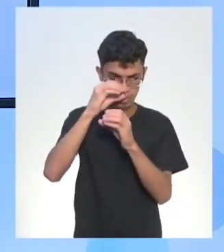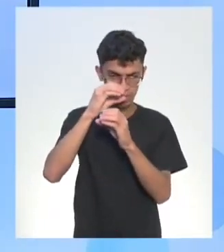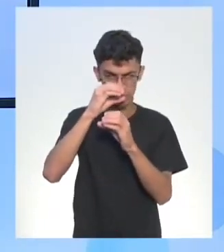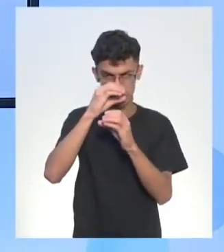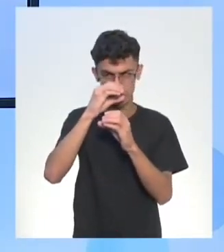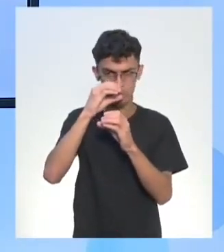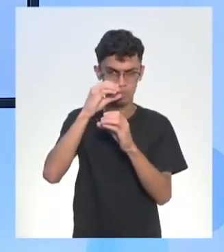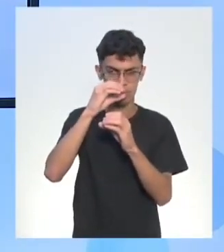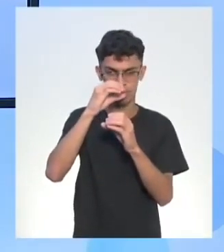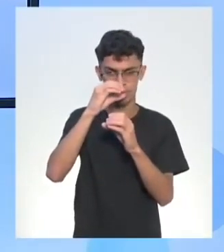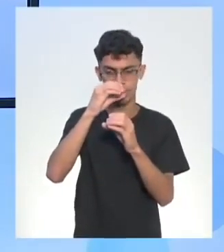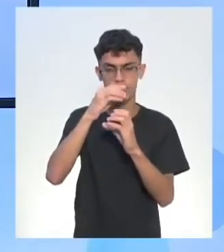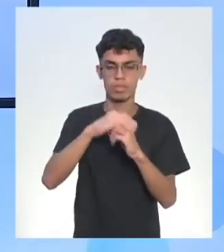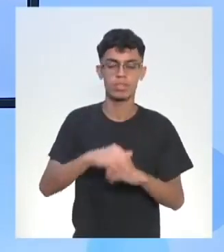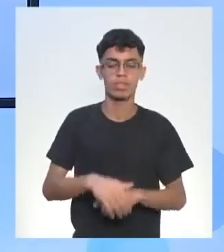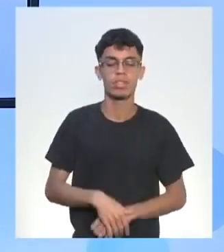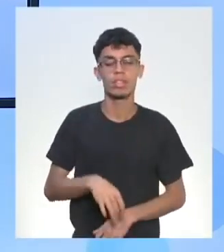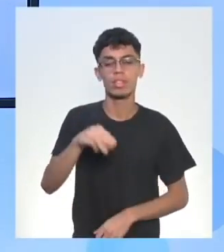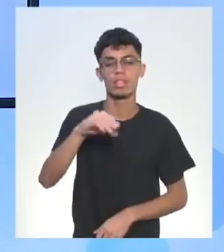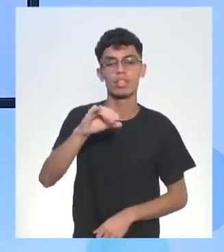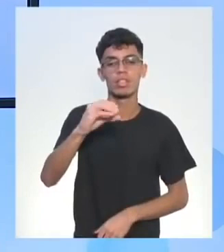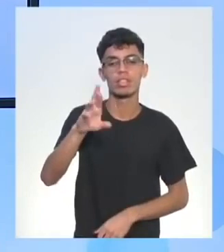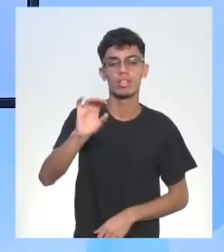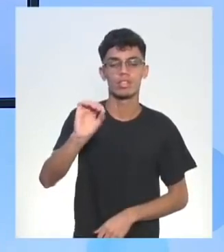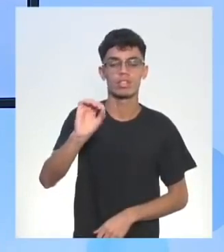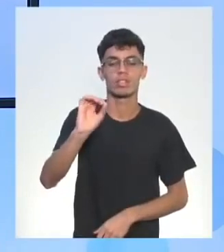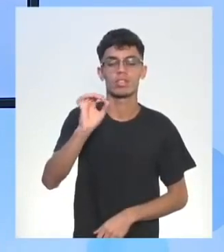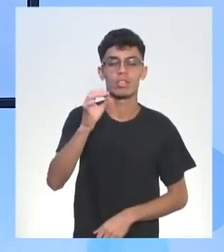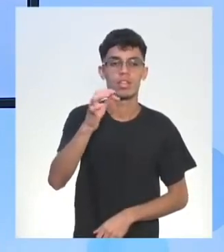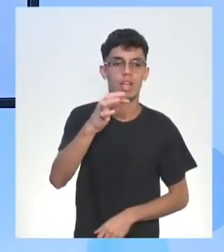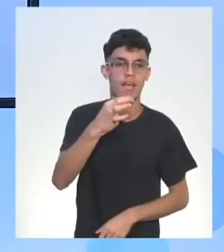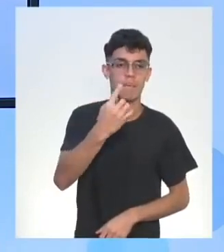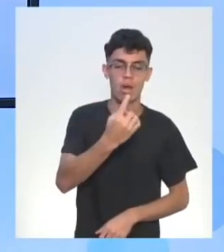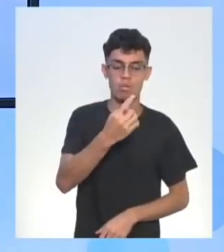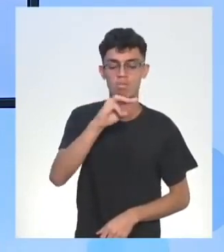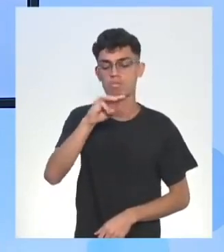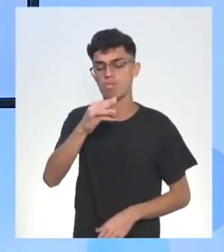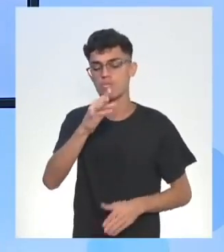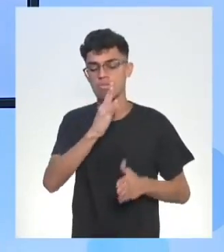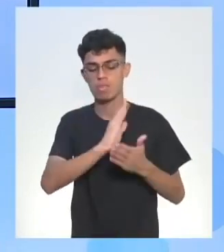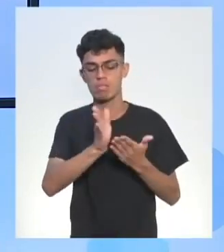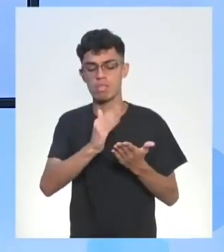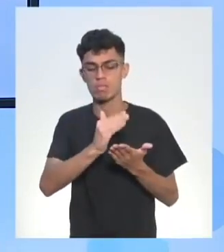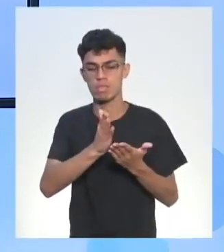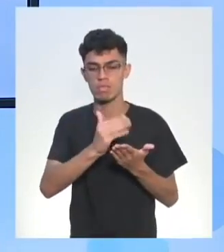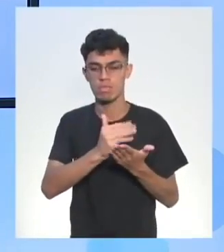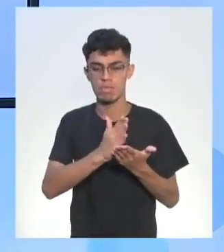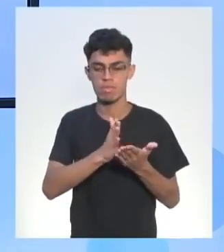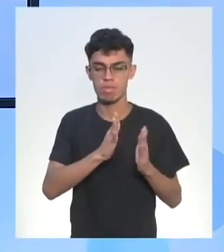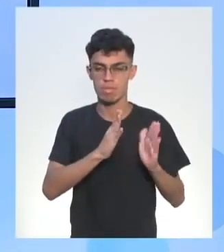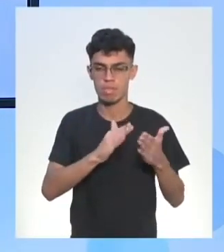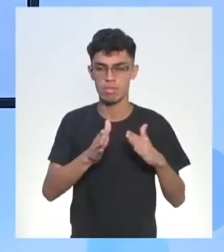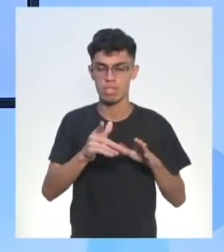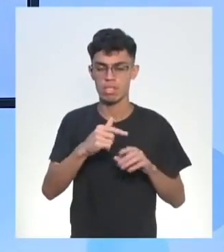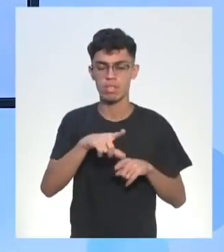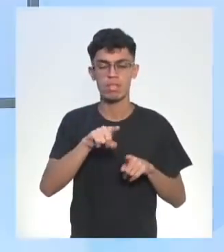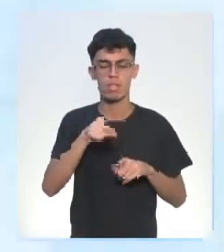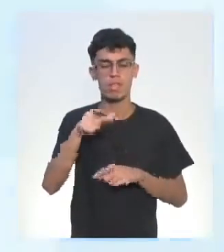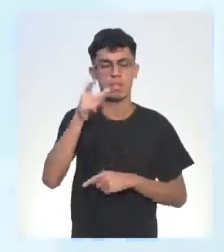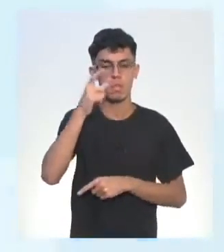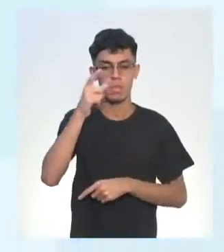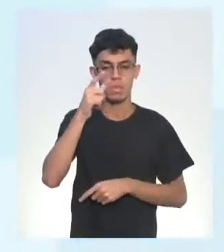Então, micro é a unidade que é dividida em 1.000.000 de partes. Beleza? E eu também trouxe outra curiosidade, que é assim,